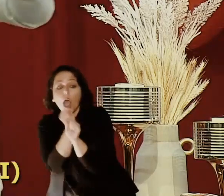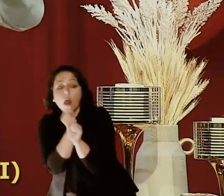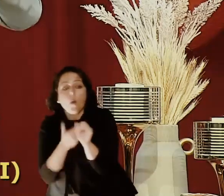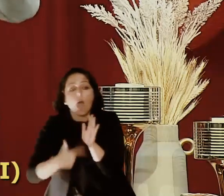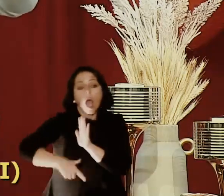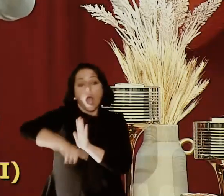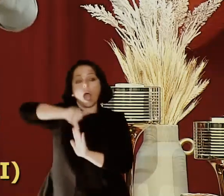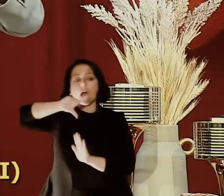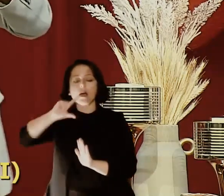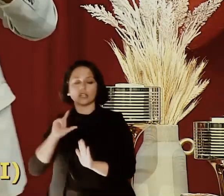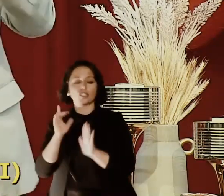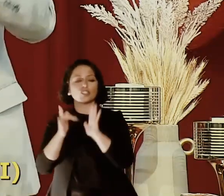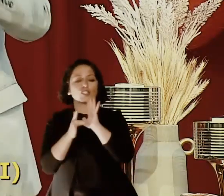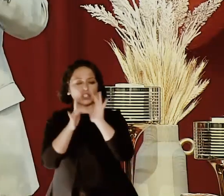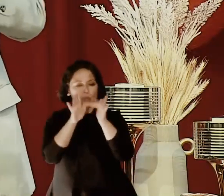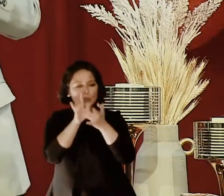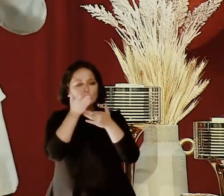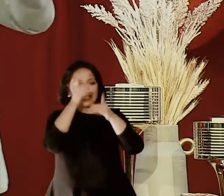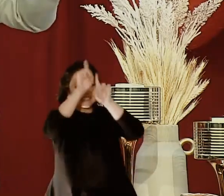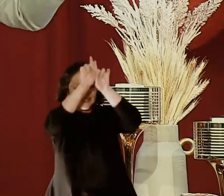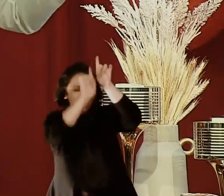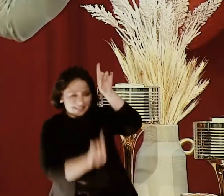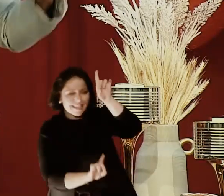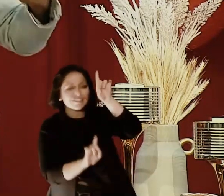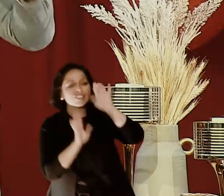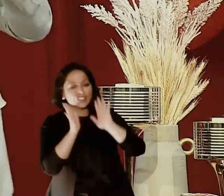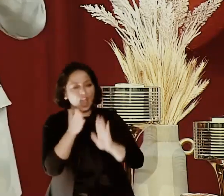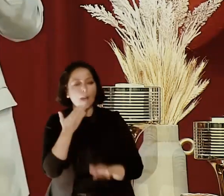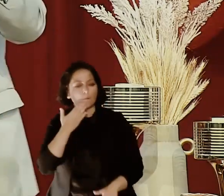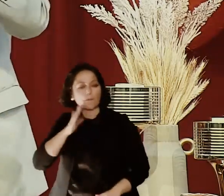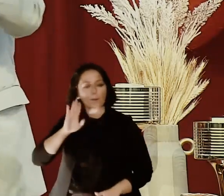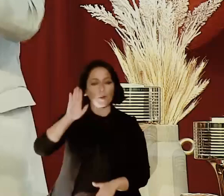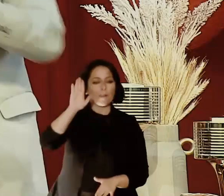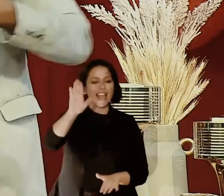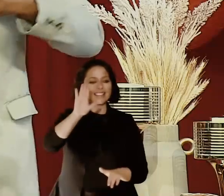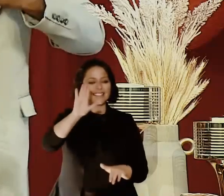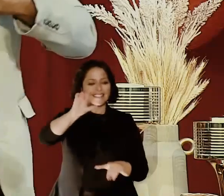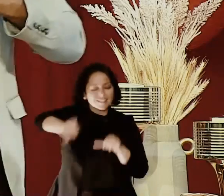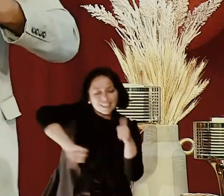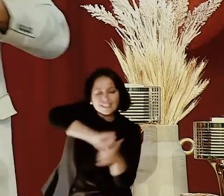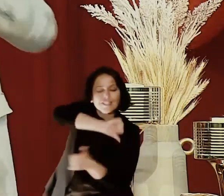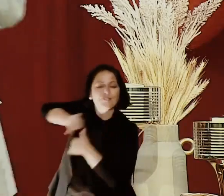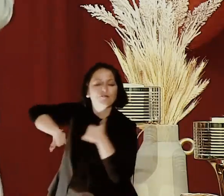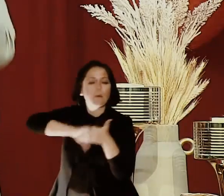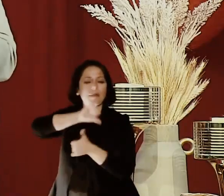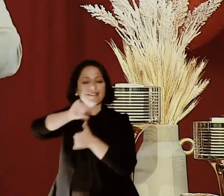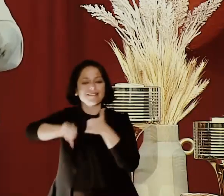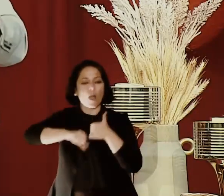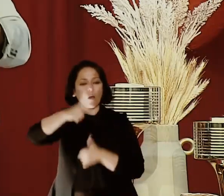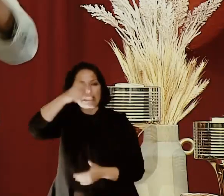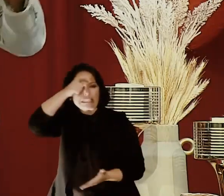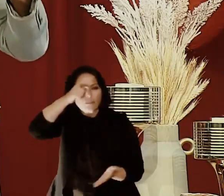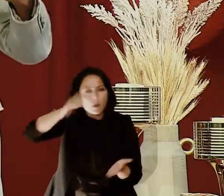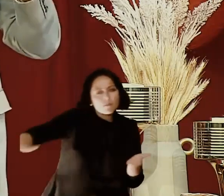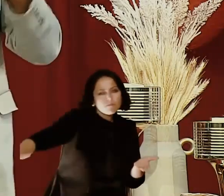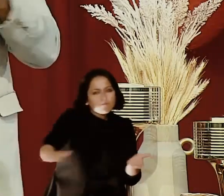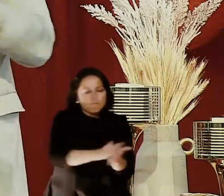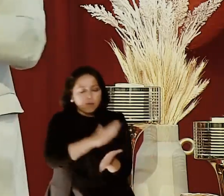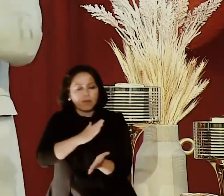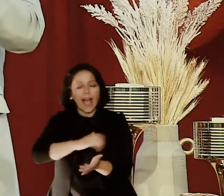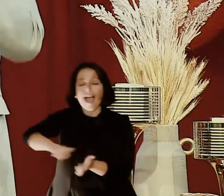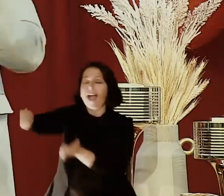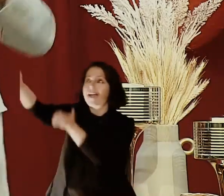mundo. Há uma promessa da libertação das trevas para a luz. E lá no Novo Testamento nós sabemos que nós